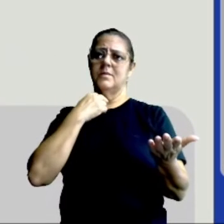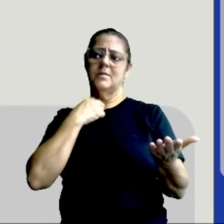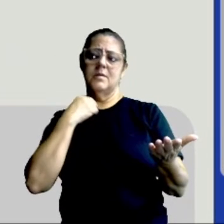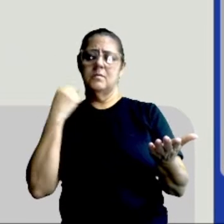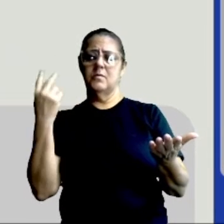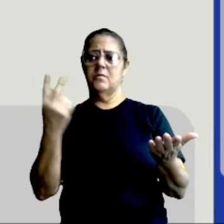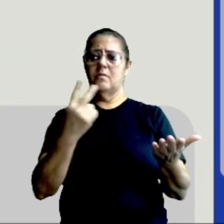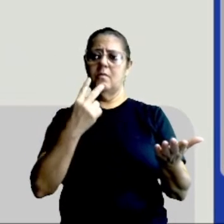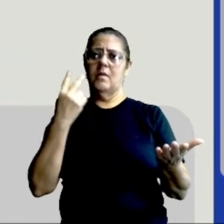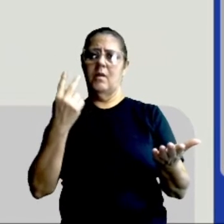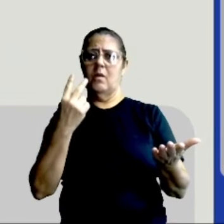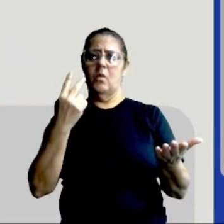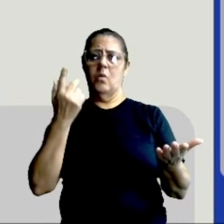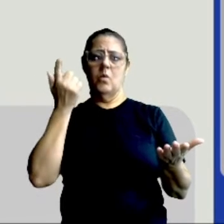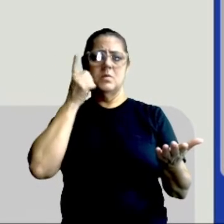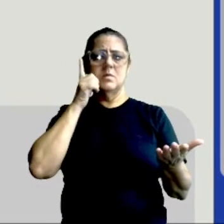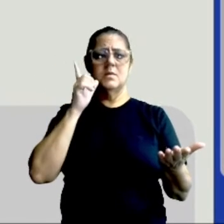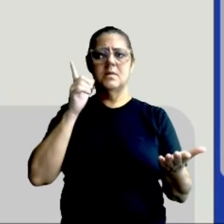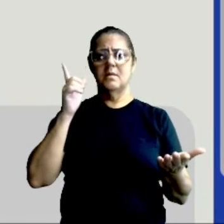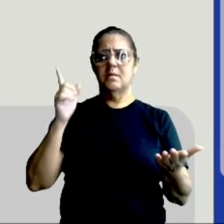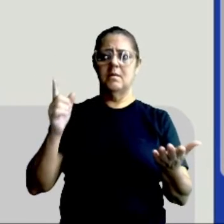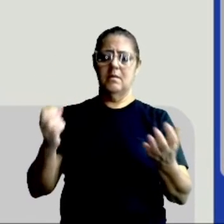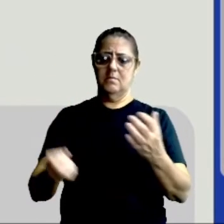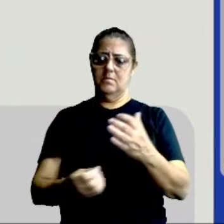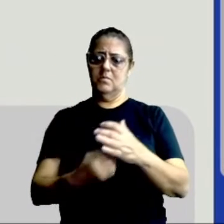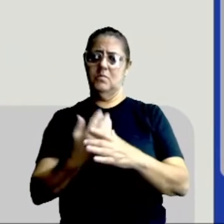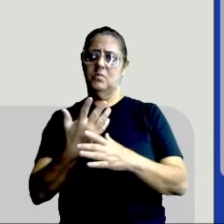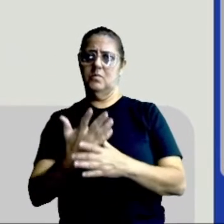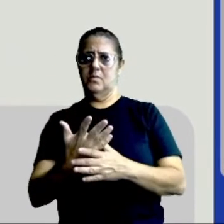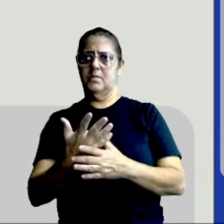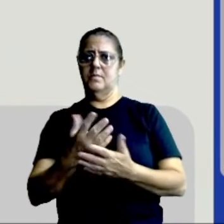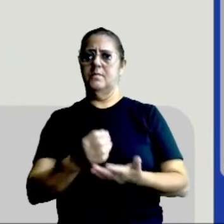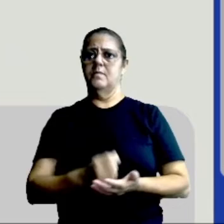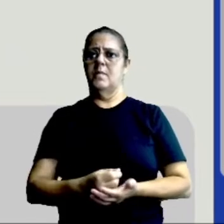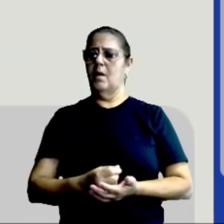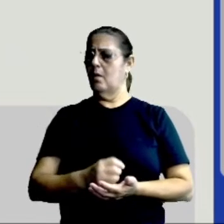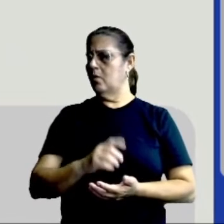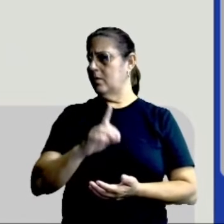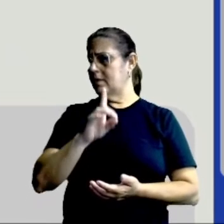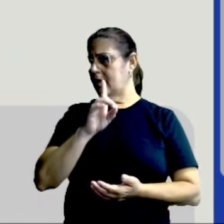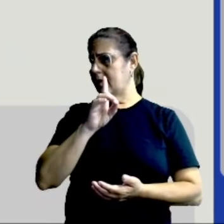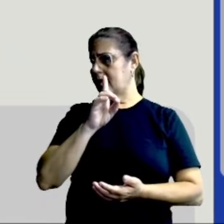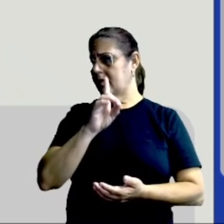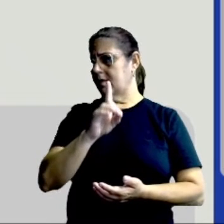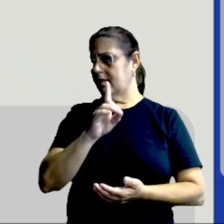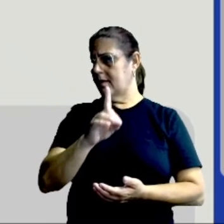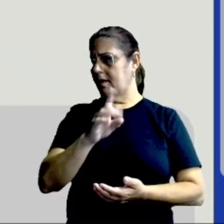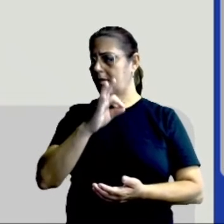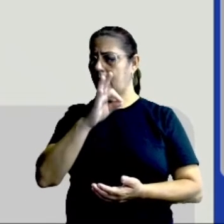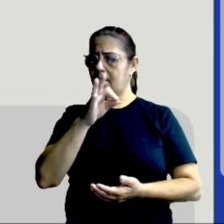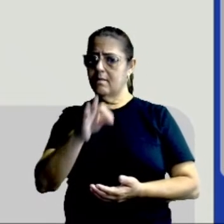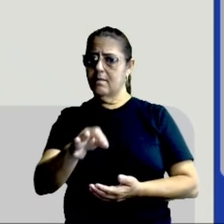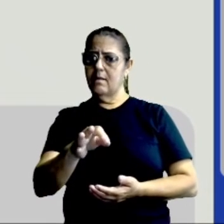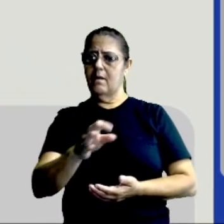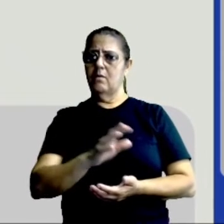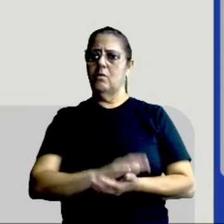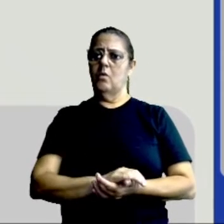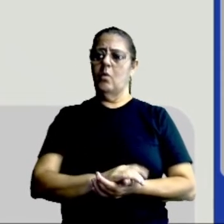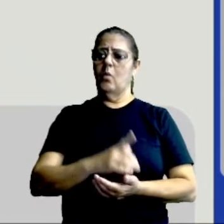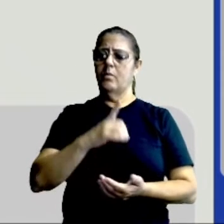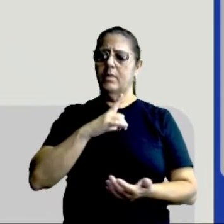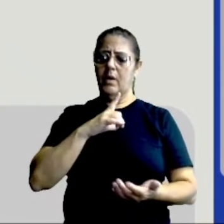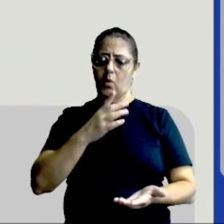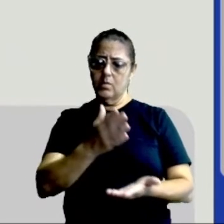os valores desconhecidos. O que está sendo dito na letra D é correto, porque quando está em desequilíbrio, a gente